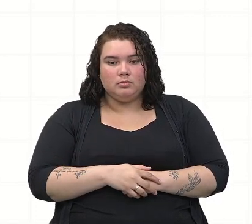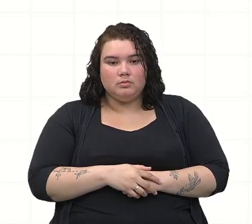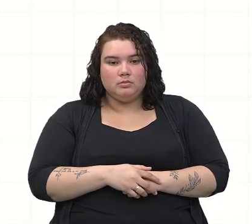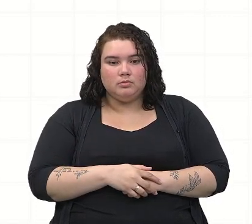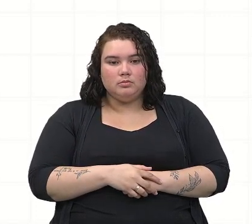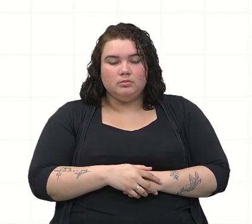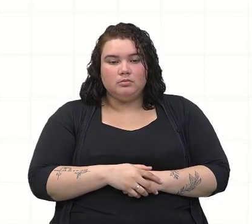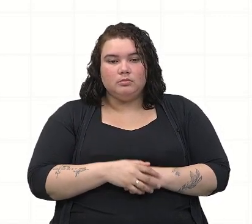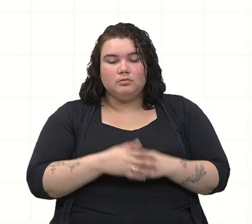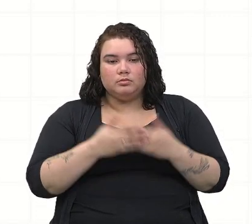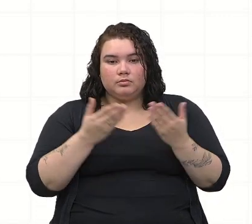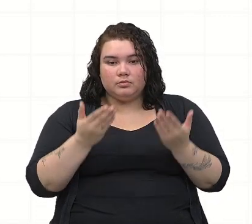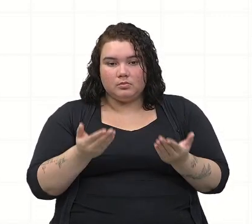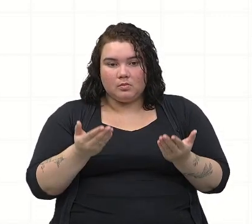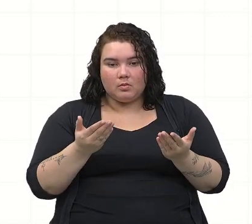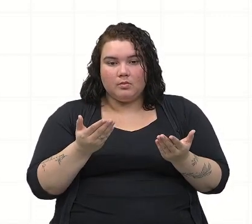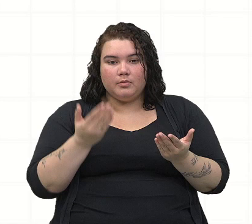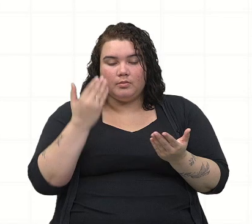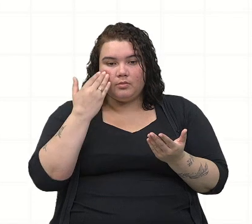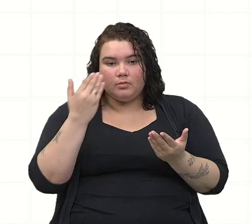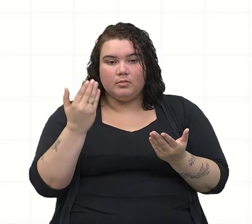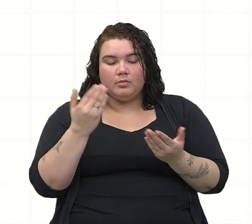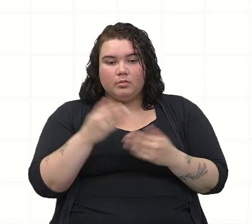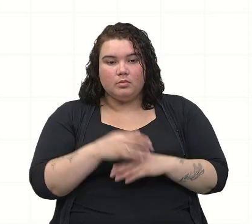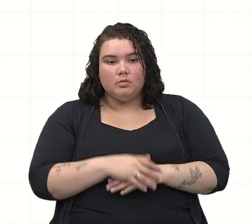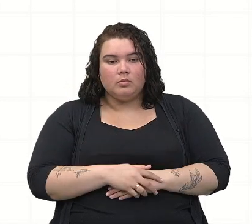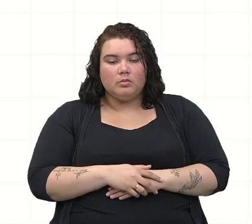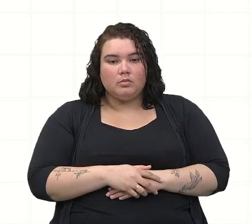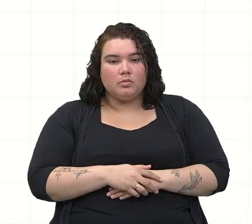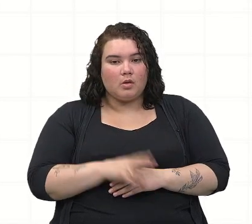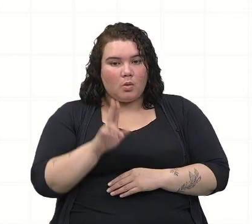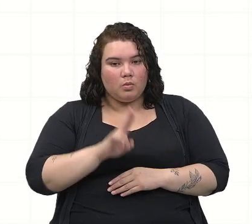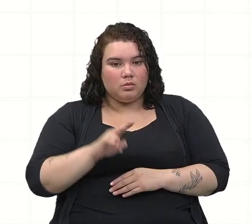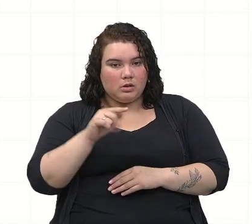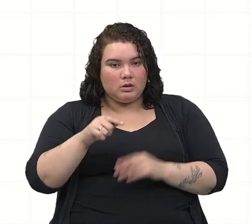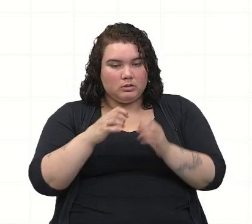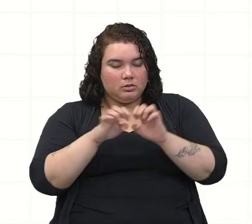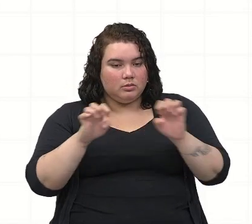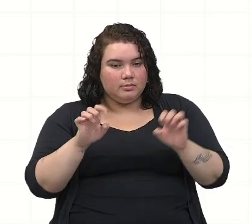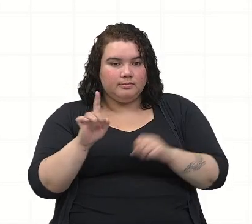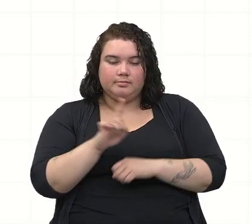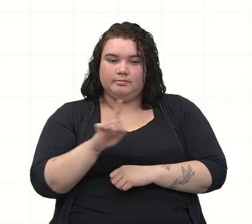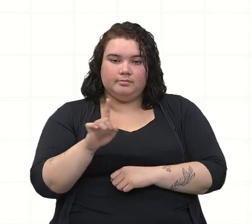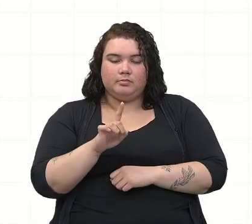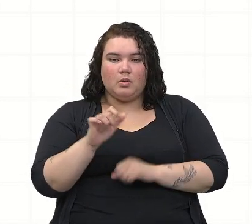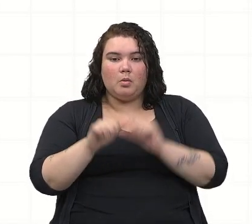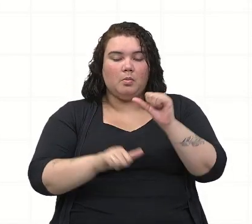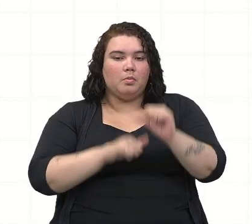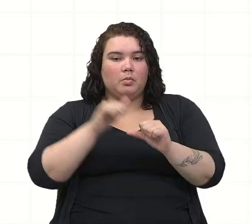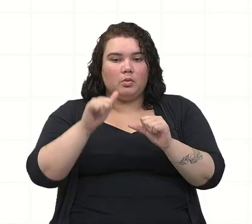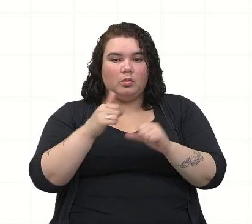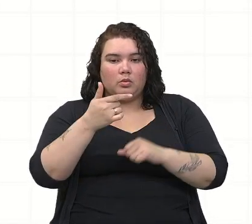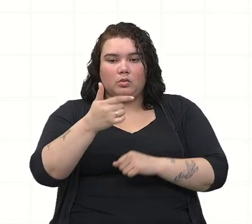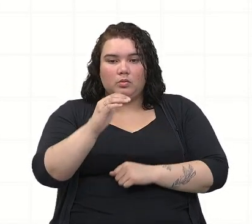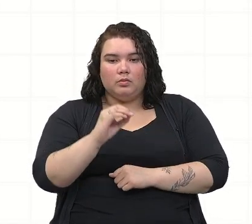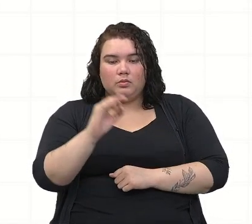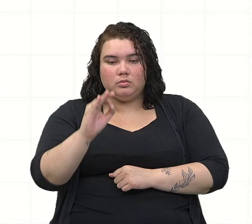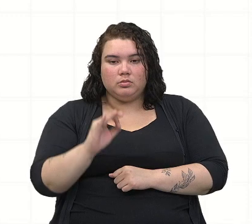Tá? Nós vamos utilizar desse formato? Não, né? Nós vamos transformar esse